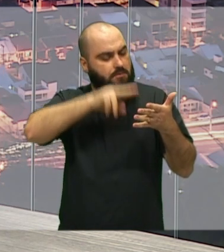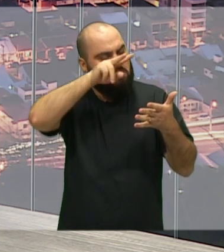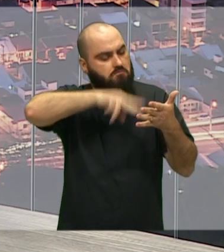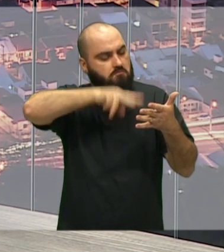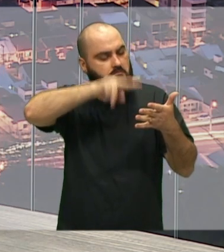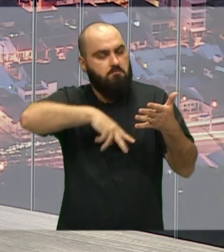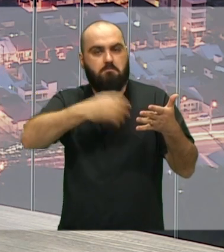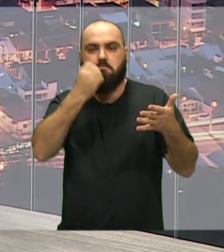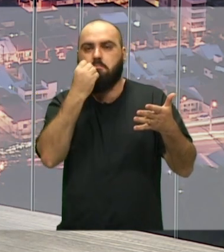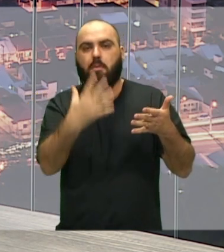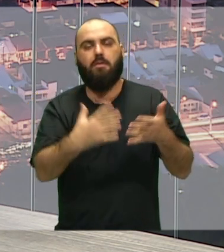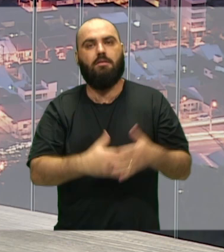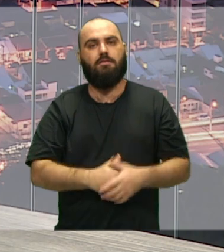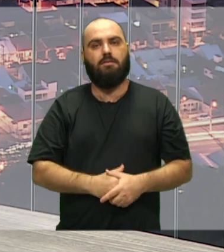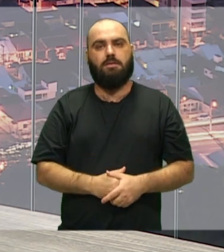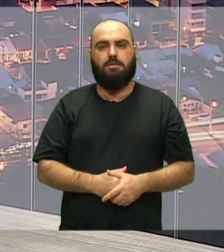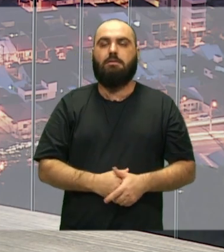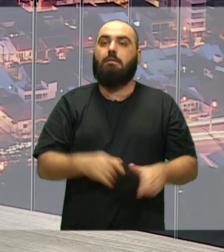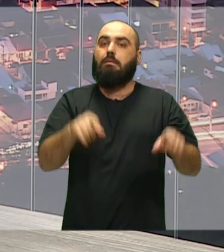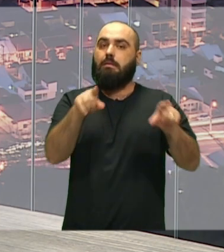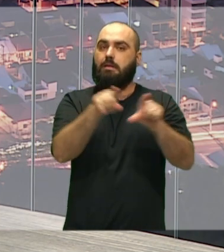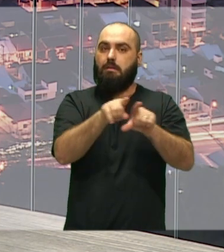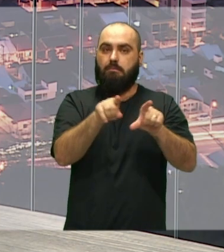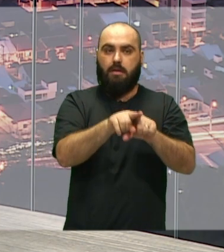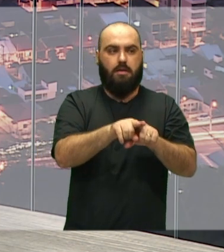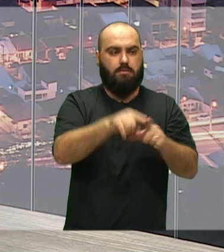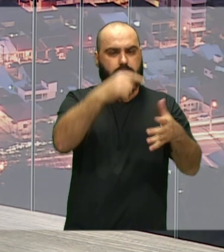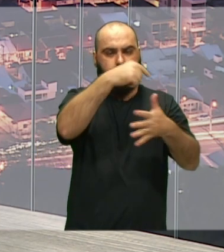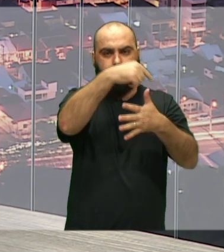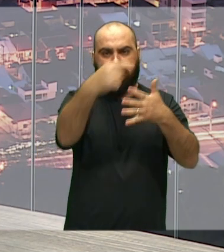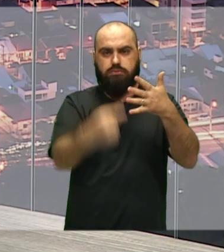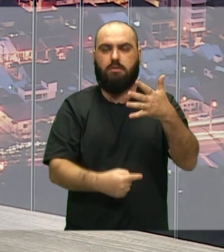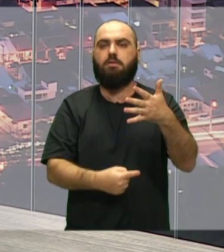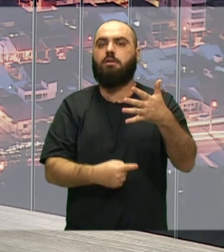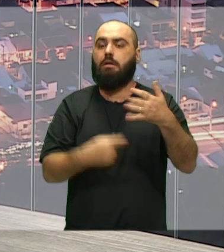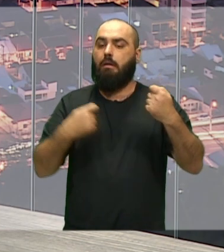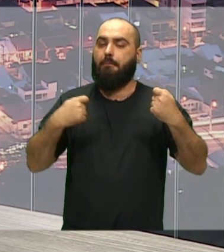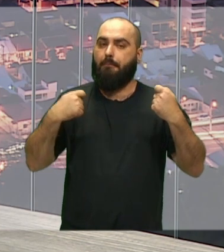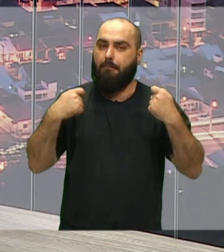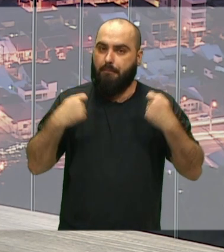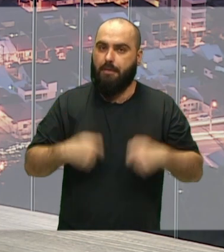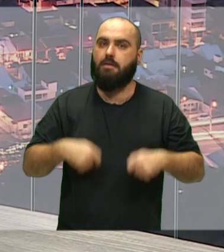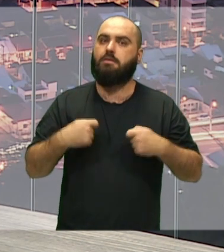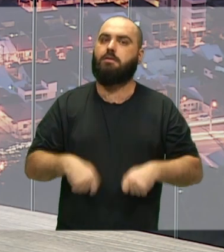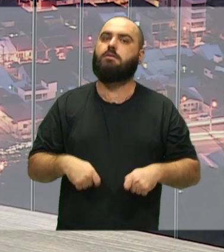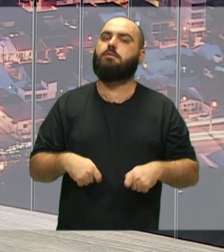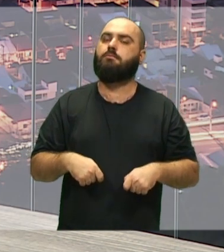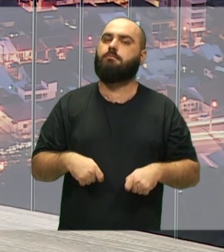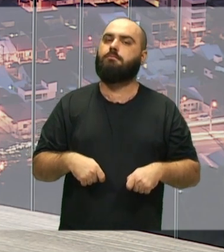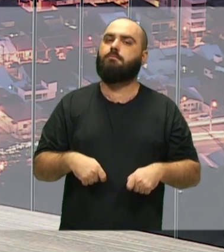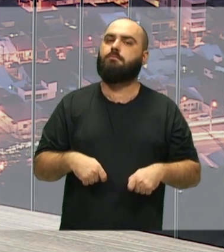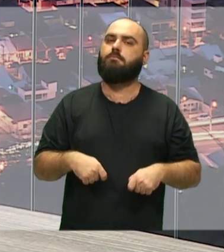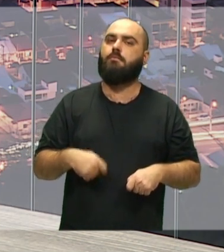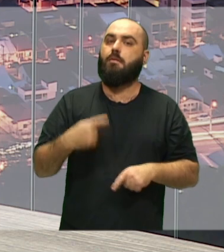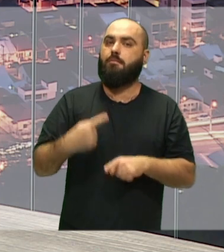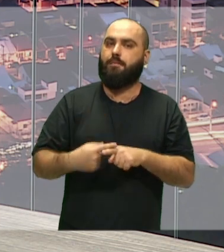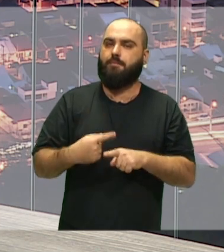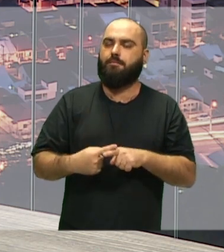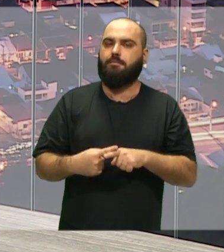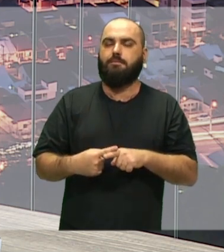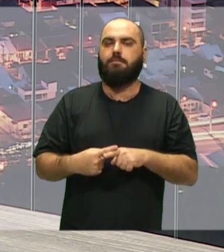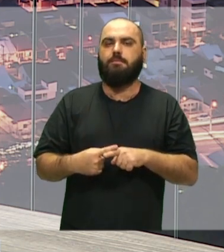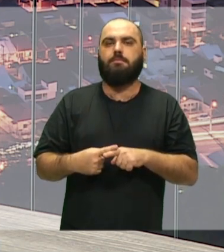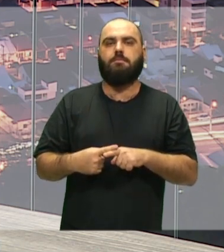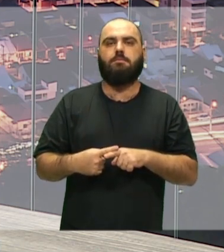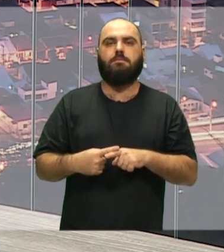confortável e além de tudo isso é necessário. É necessário porque conforme a gente até